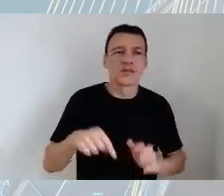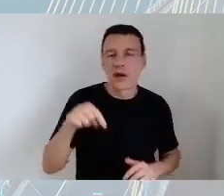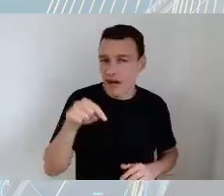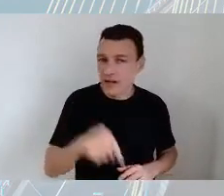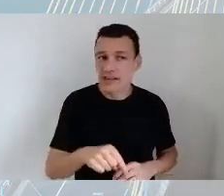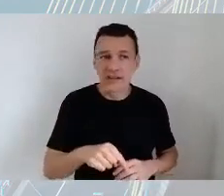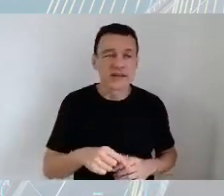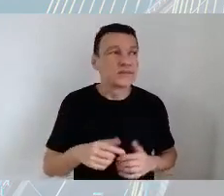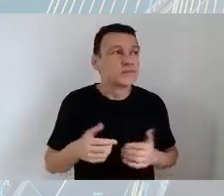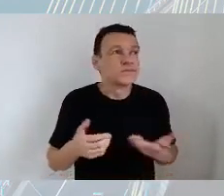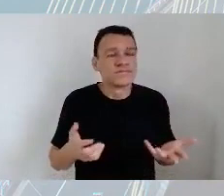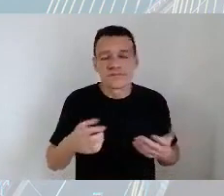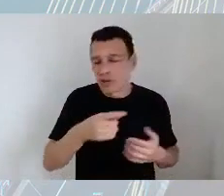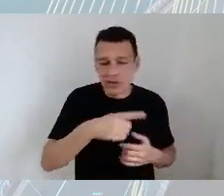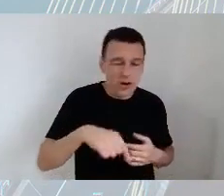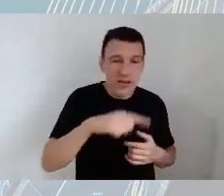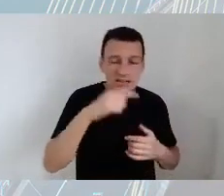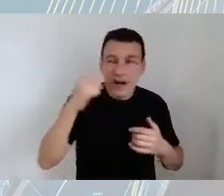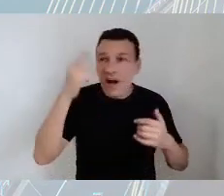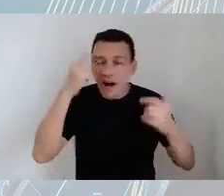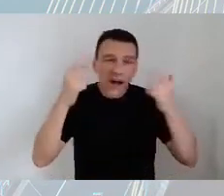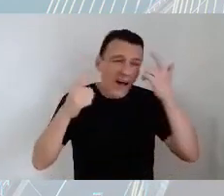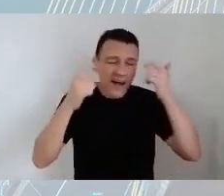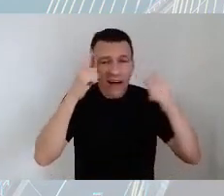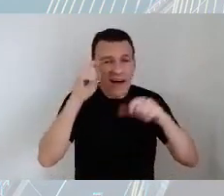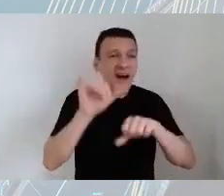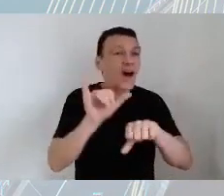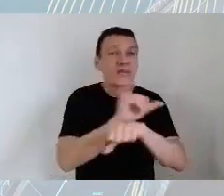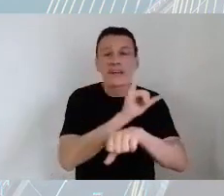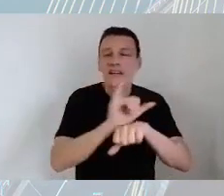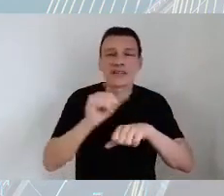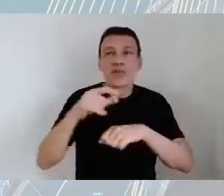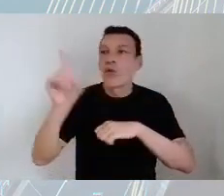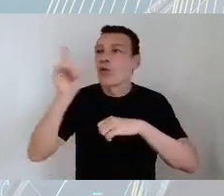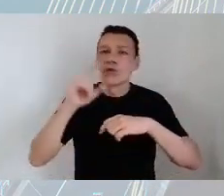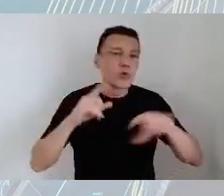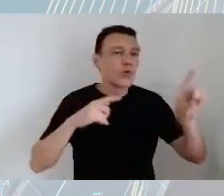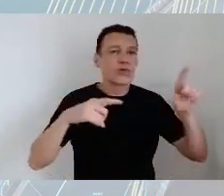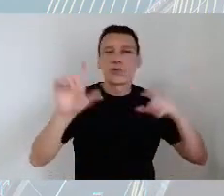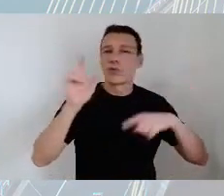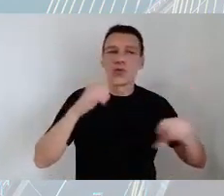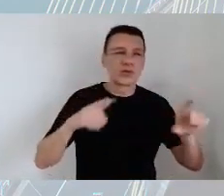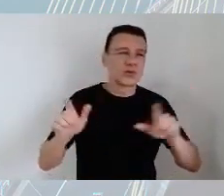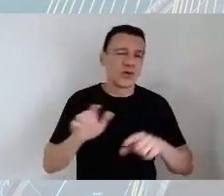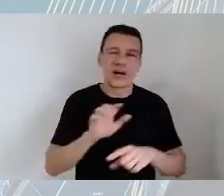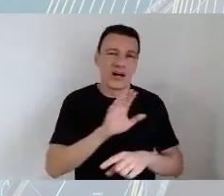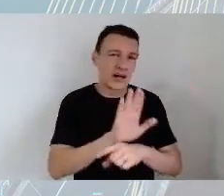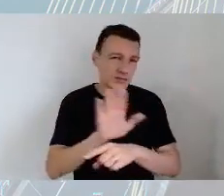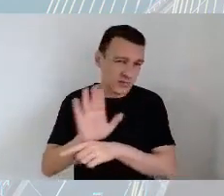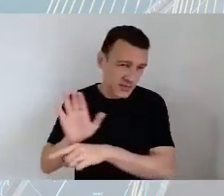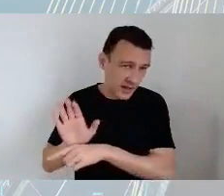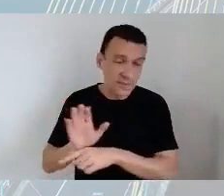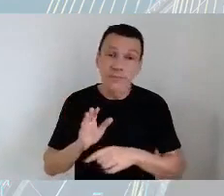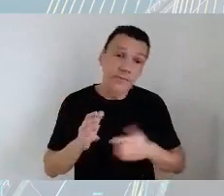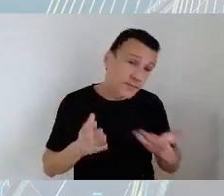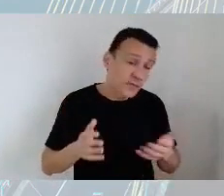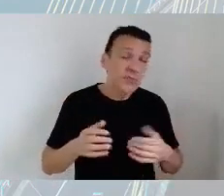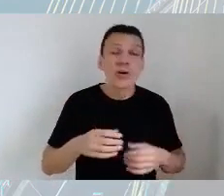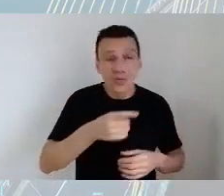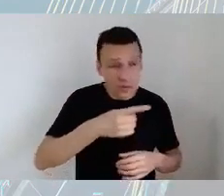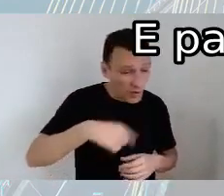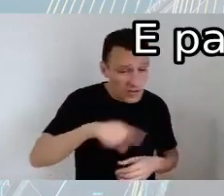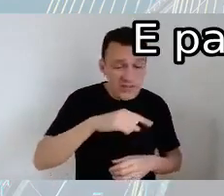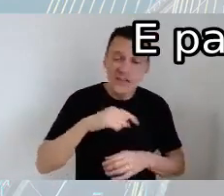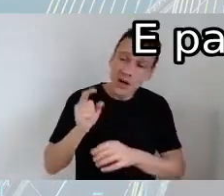alternativas. E foi numa dessas buscas de alternativas para melhorar a governança institucional que a gente encontrou o BTG